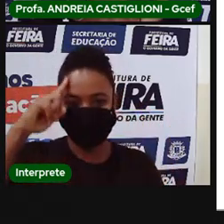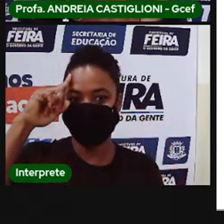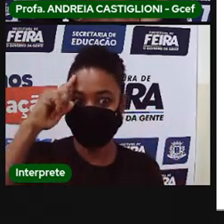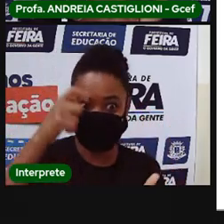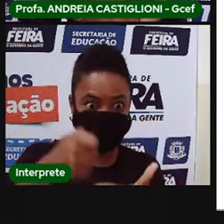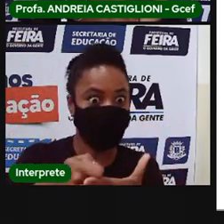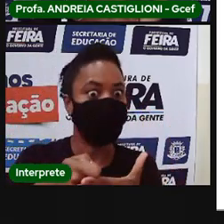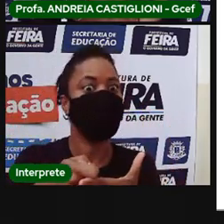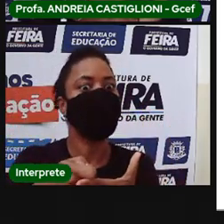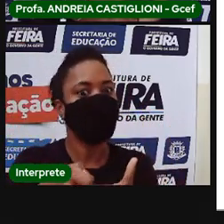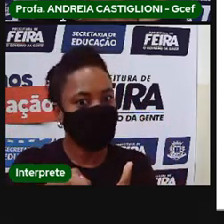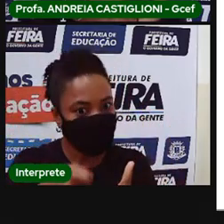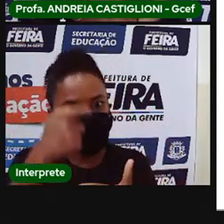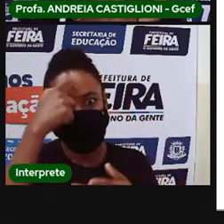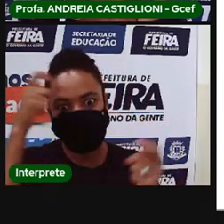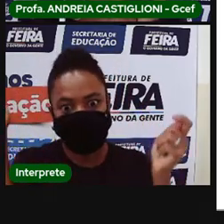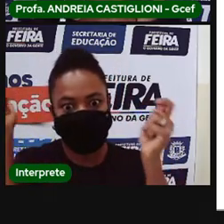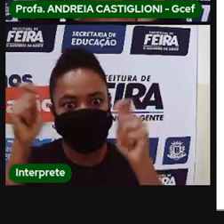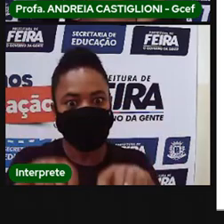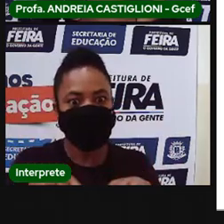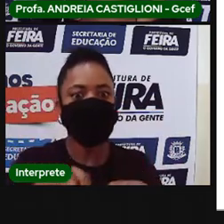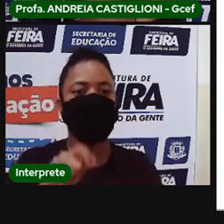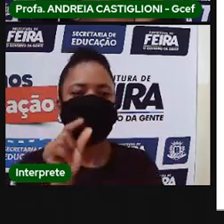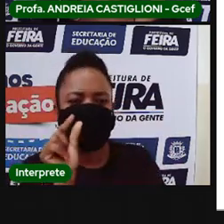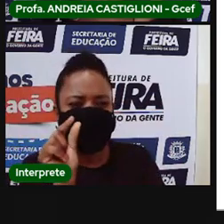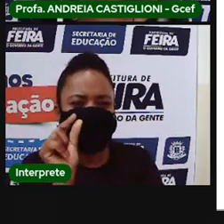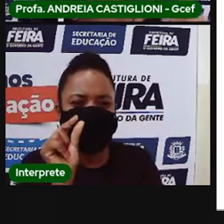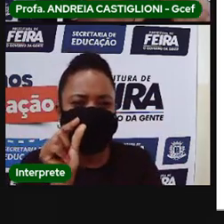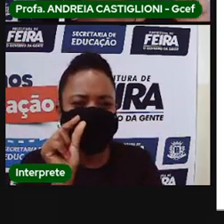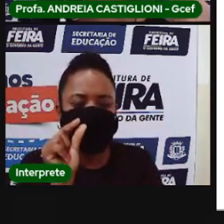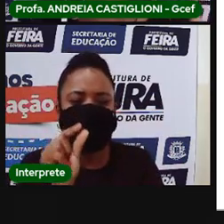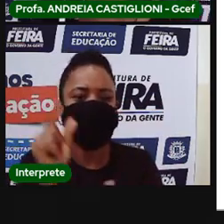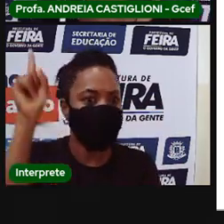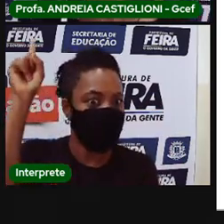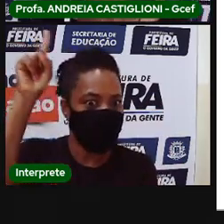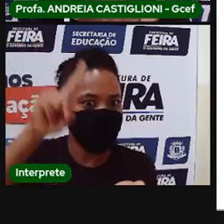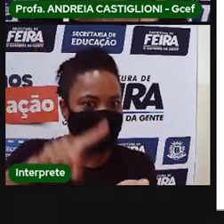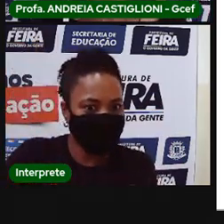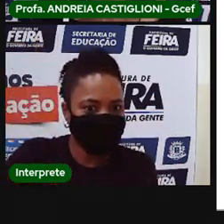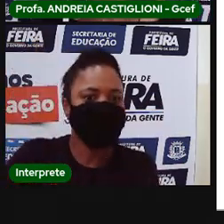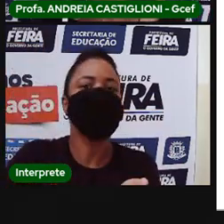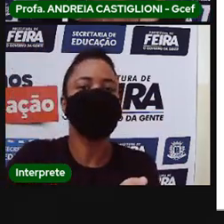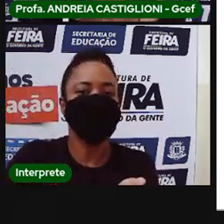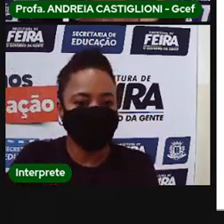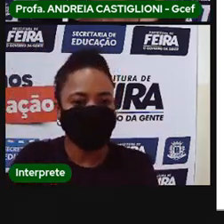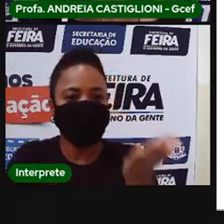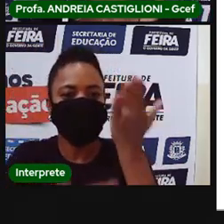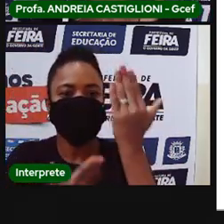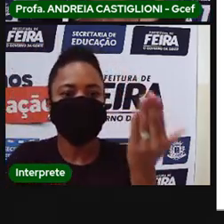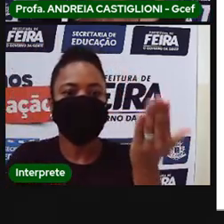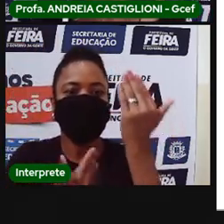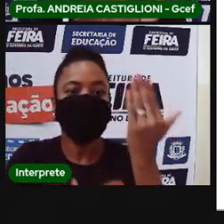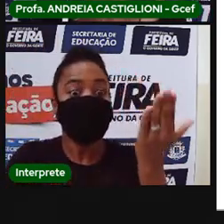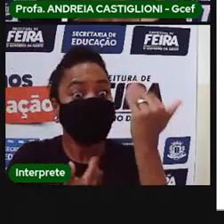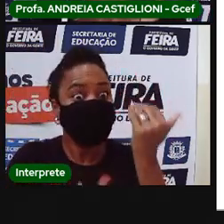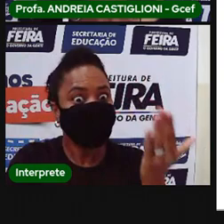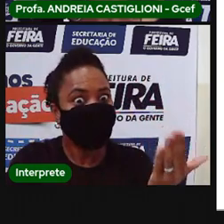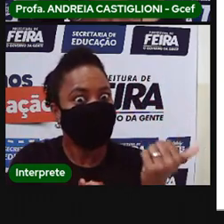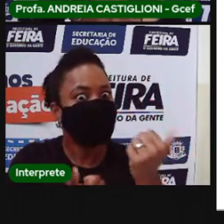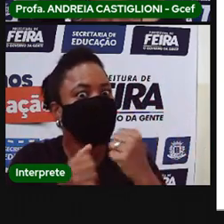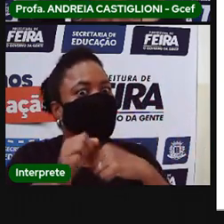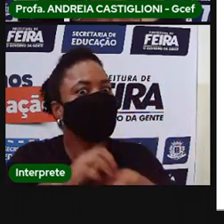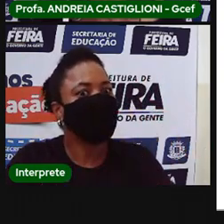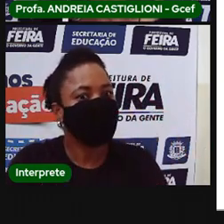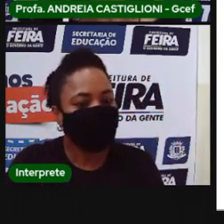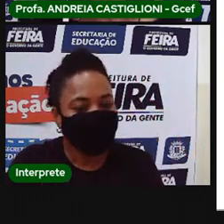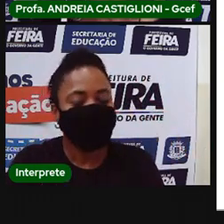determinação. Ó, tem umas palavras bem pequenininhas aqui. Compromisso, bacana. A juventude,